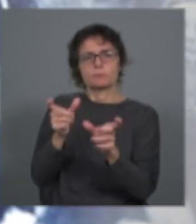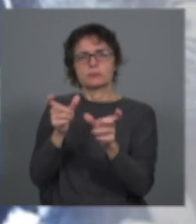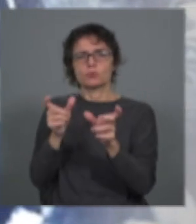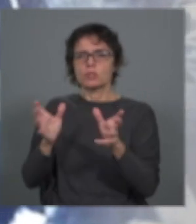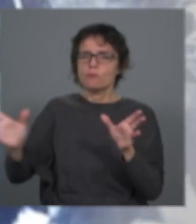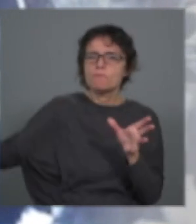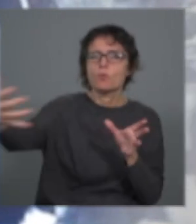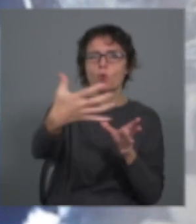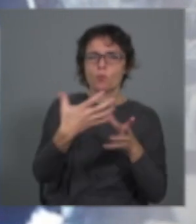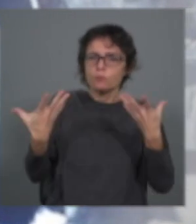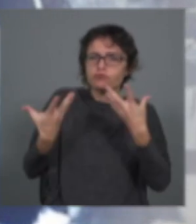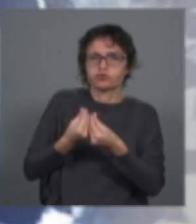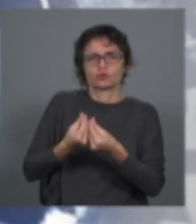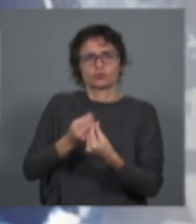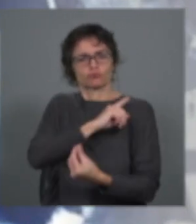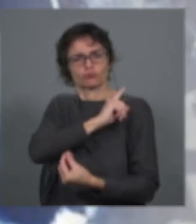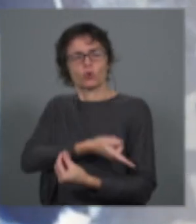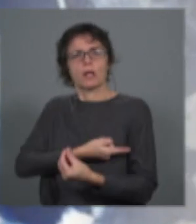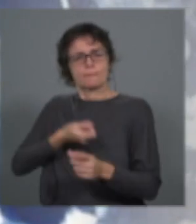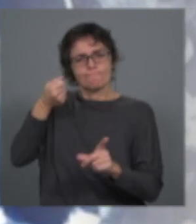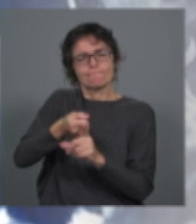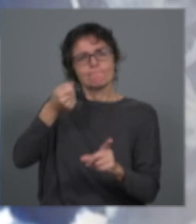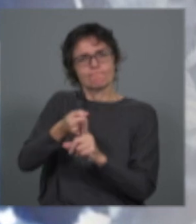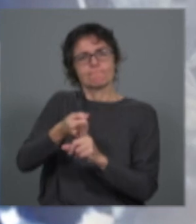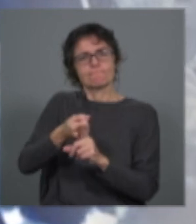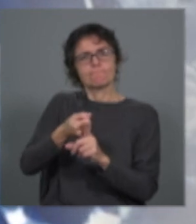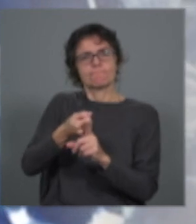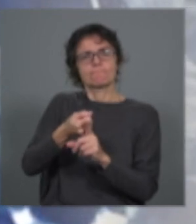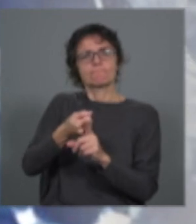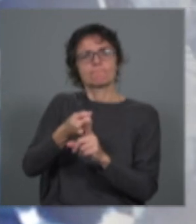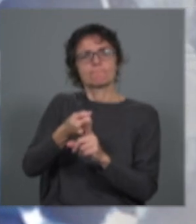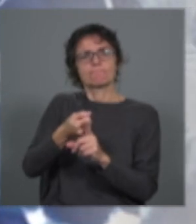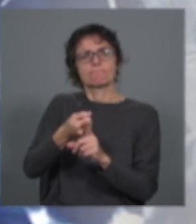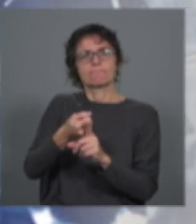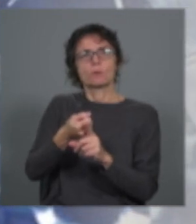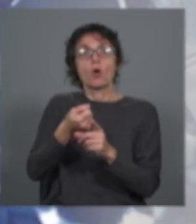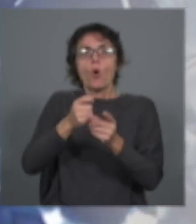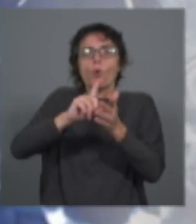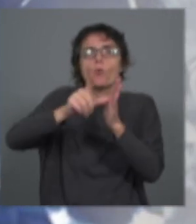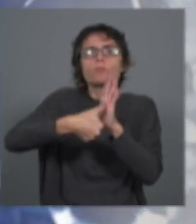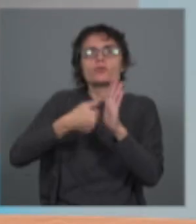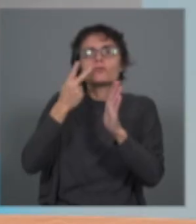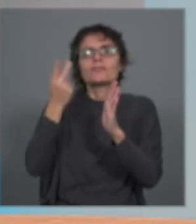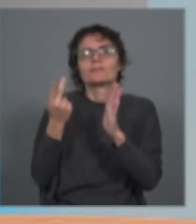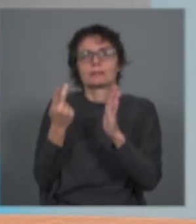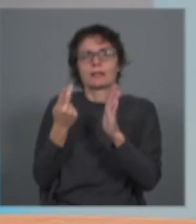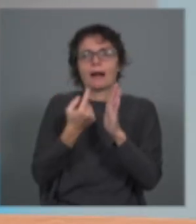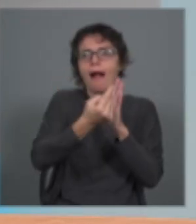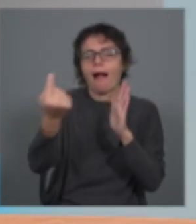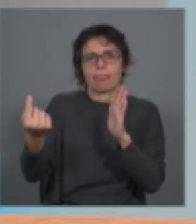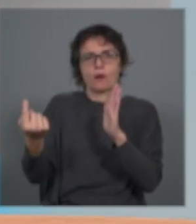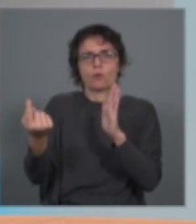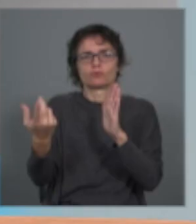aí essa liberdade que cada um procura, o ter um projeto, conseguir ter um projeto de vida apesar de todas as